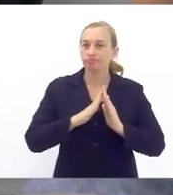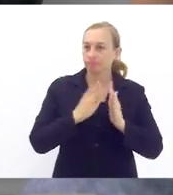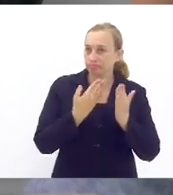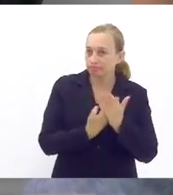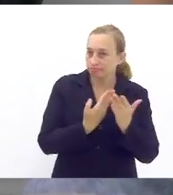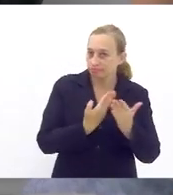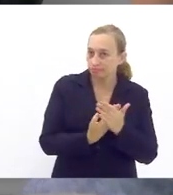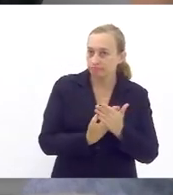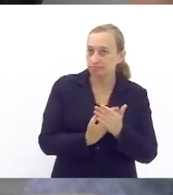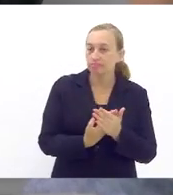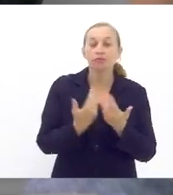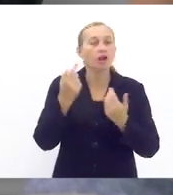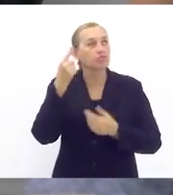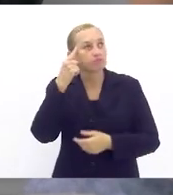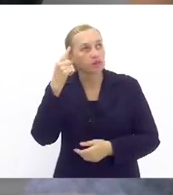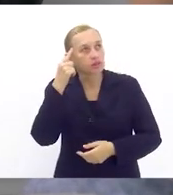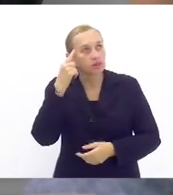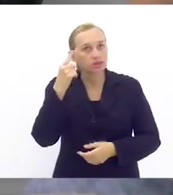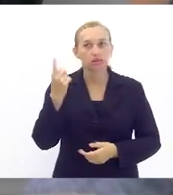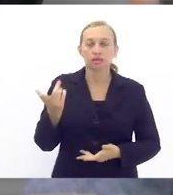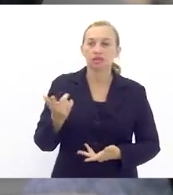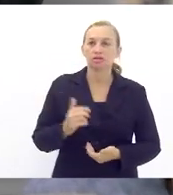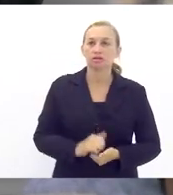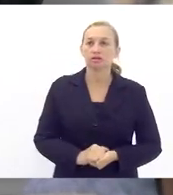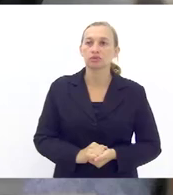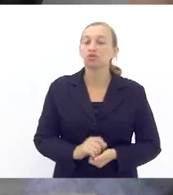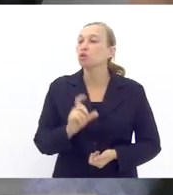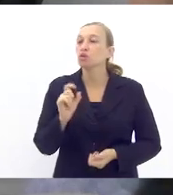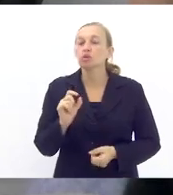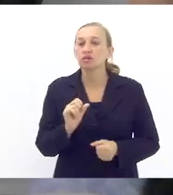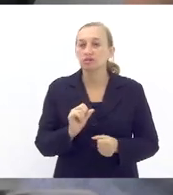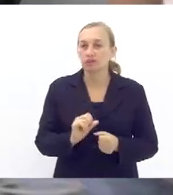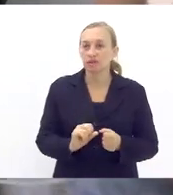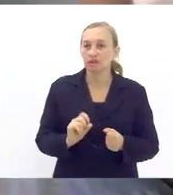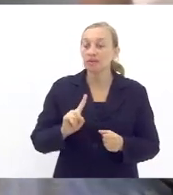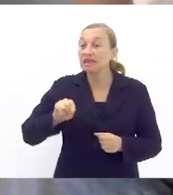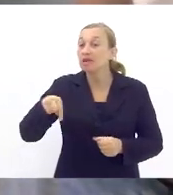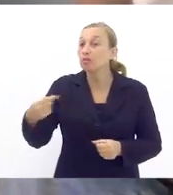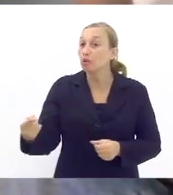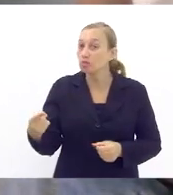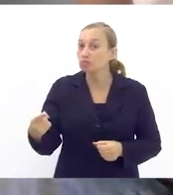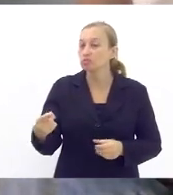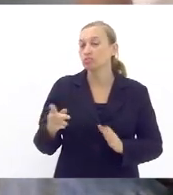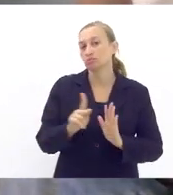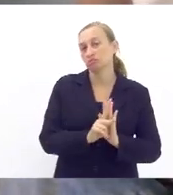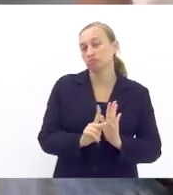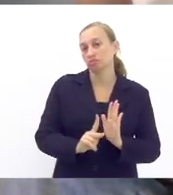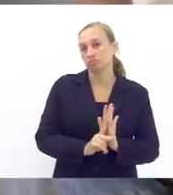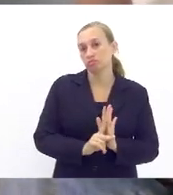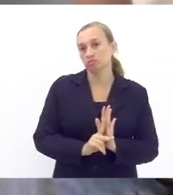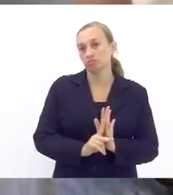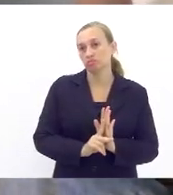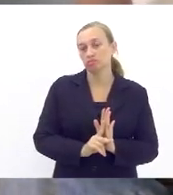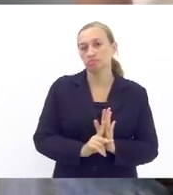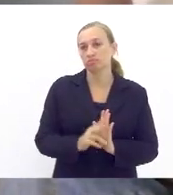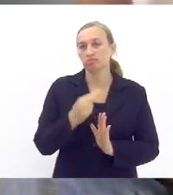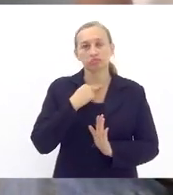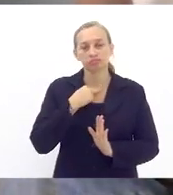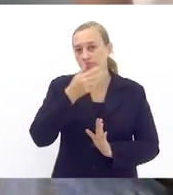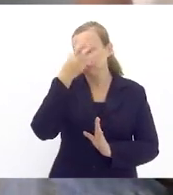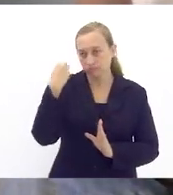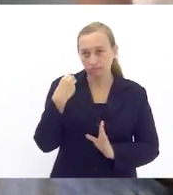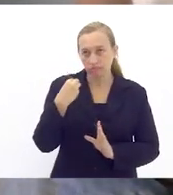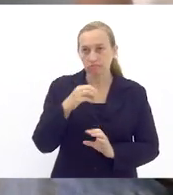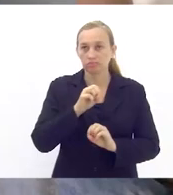a gente tem que pensar um pouco além do restauro né o que que vai ser para depois desse desse projeto e a gente não pode esquecer